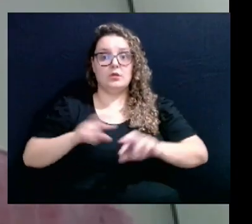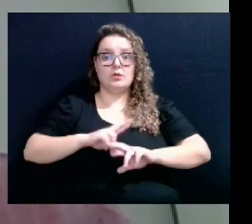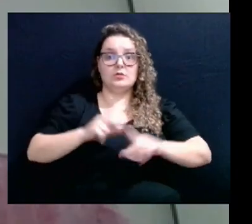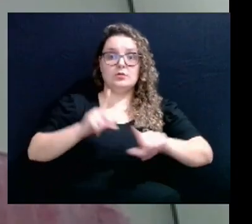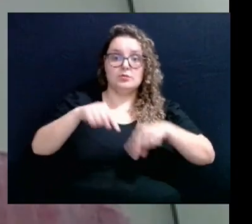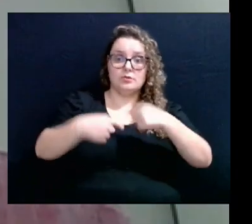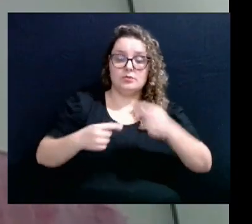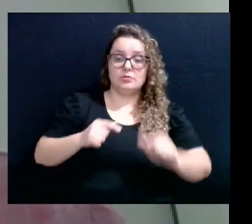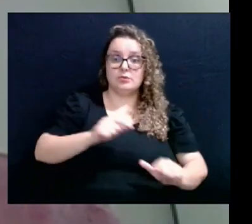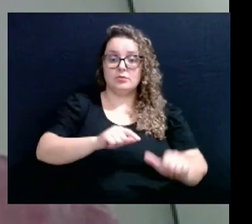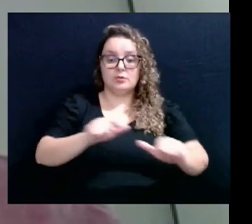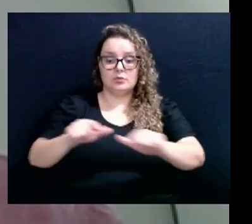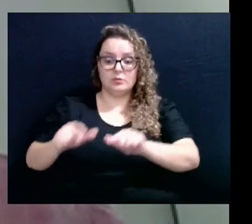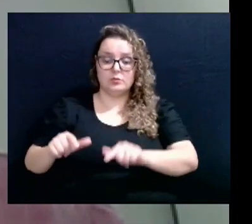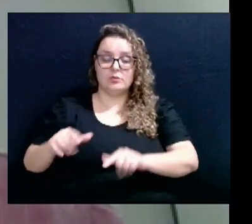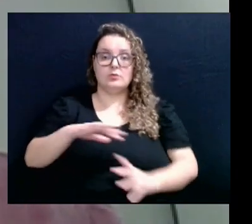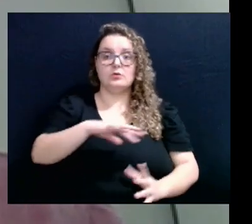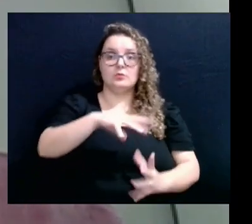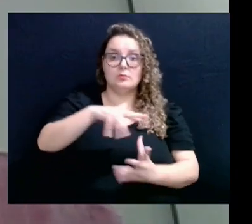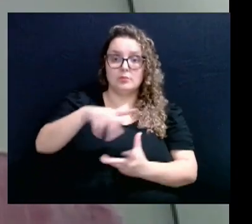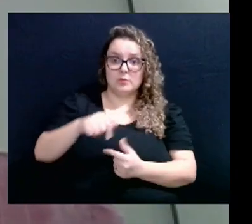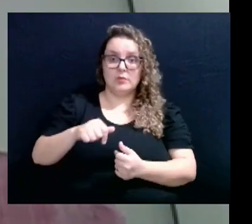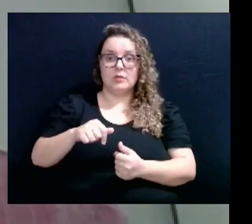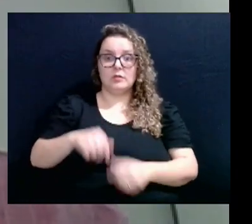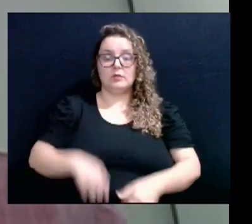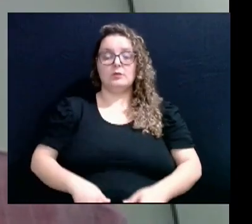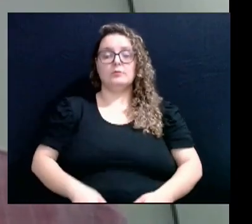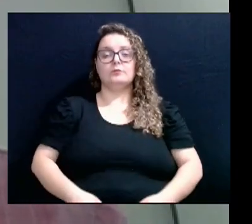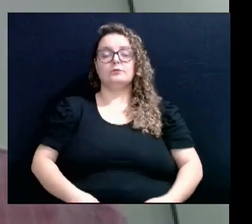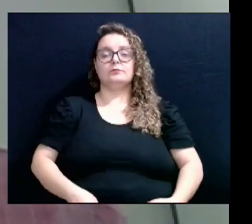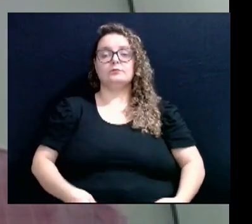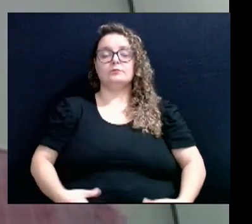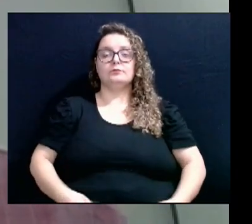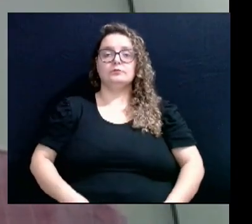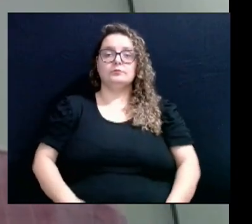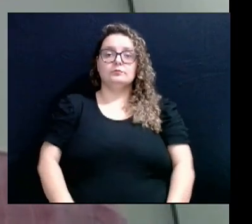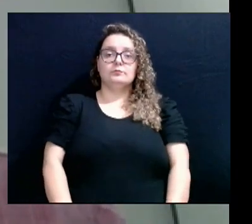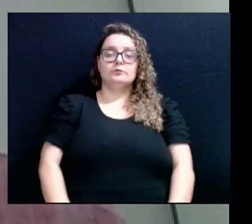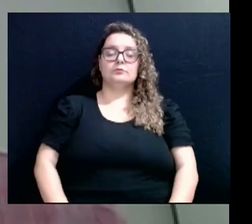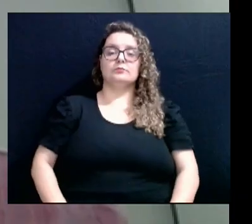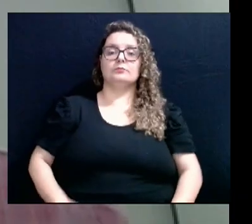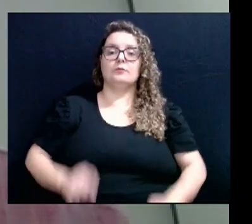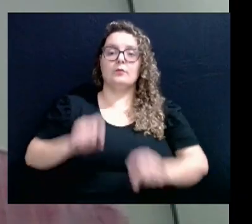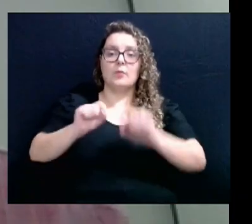do planeta, em que o que se tem de